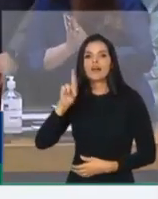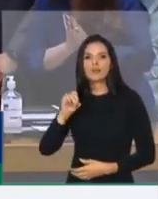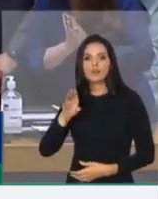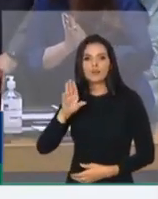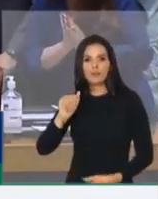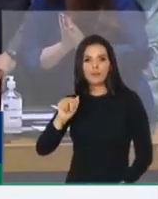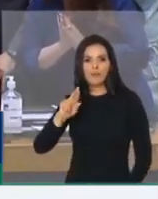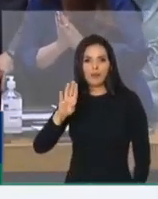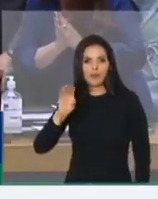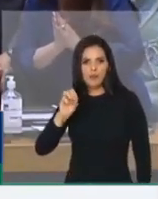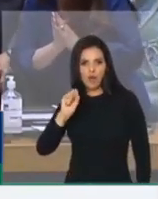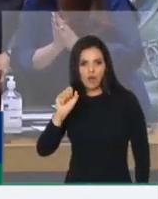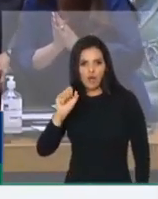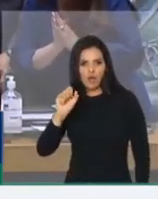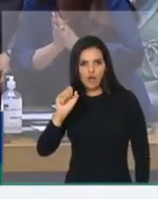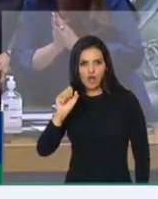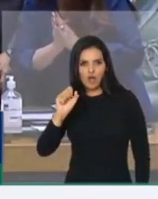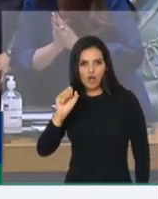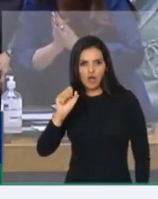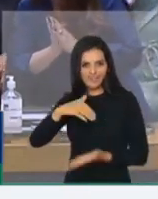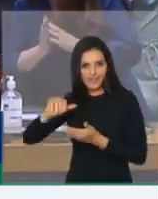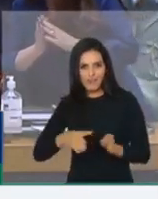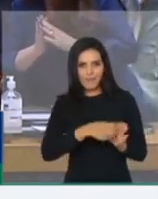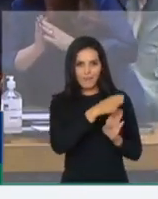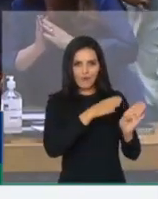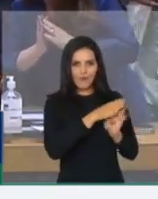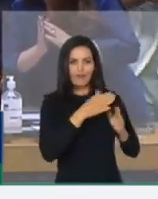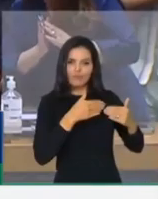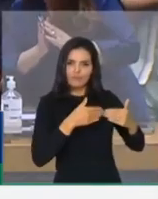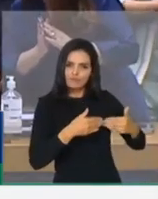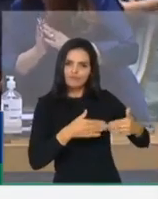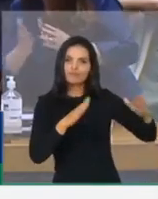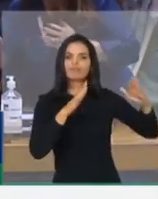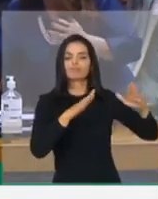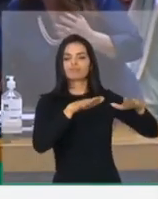Barbosa, que dá as orientações para o prosseguimento dos trabalhos.